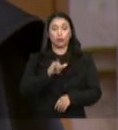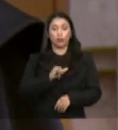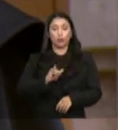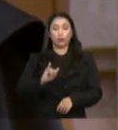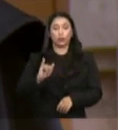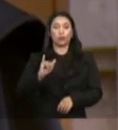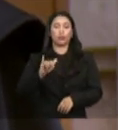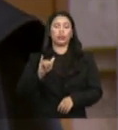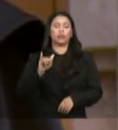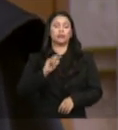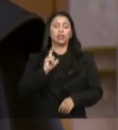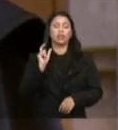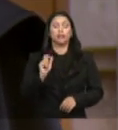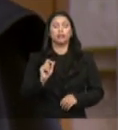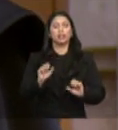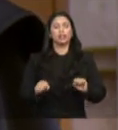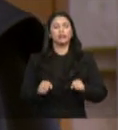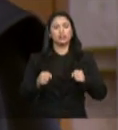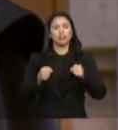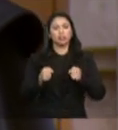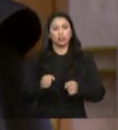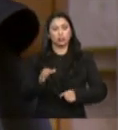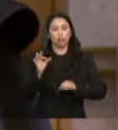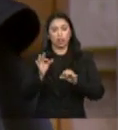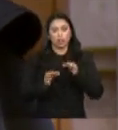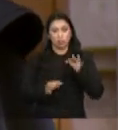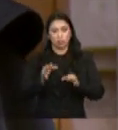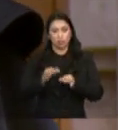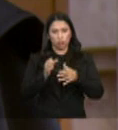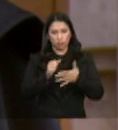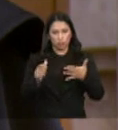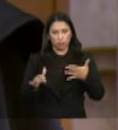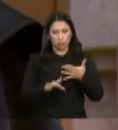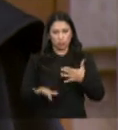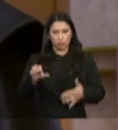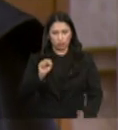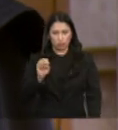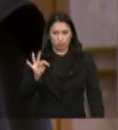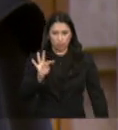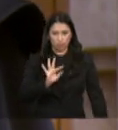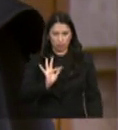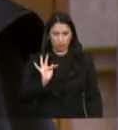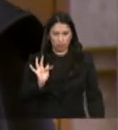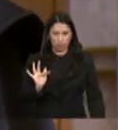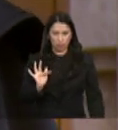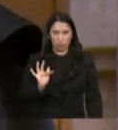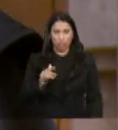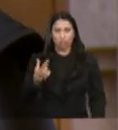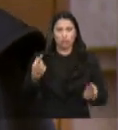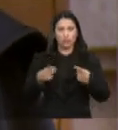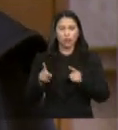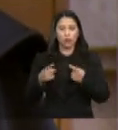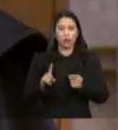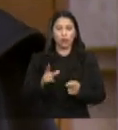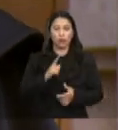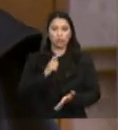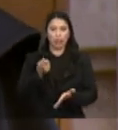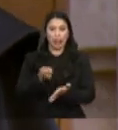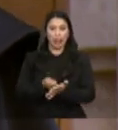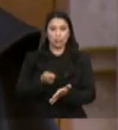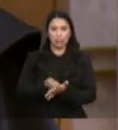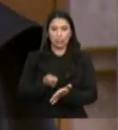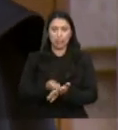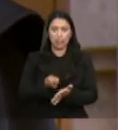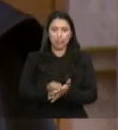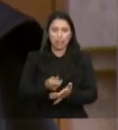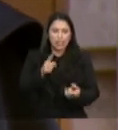exercícios da jurisdição do Supremo Tribunal Federal contra os ensaios da arbitrariedade